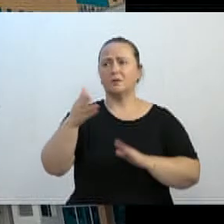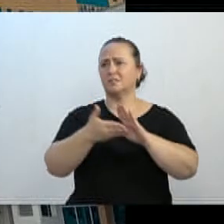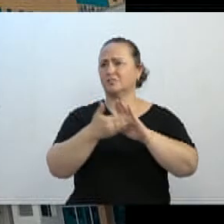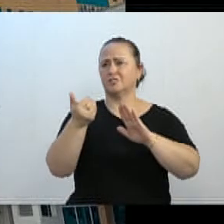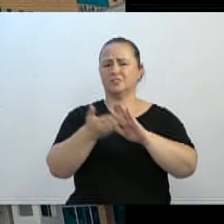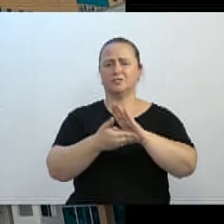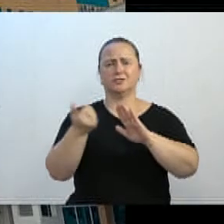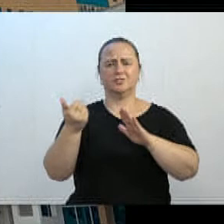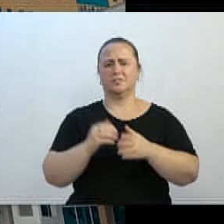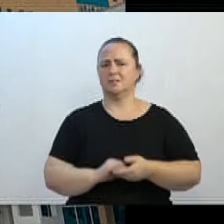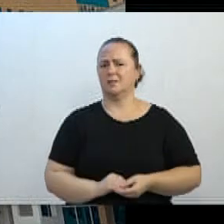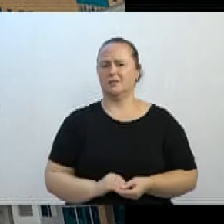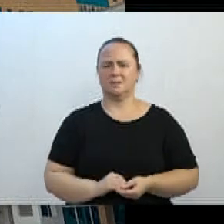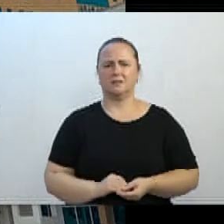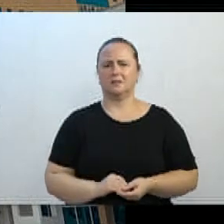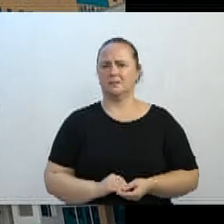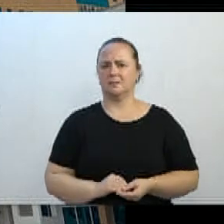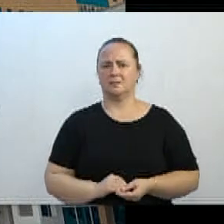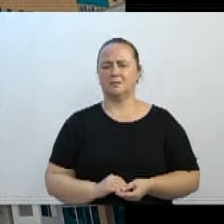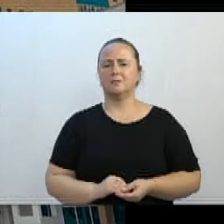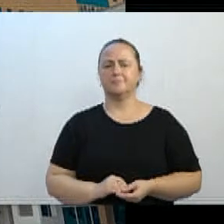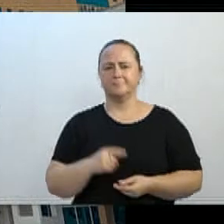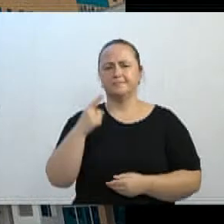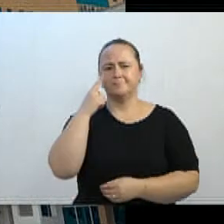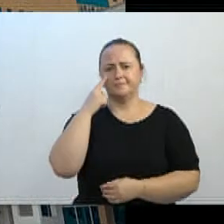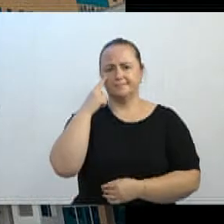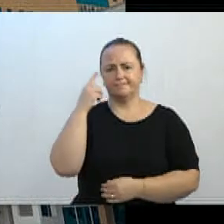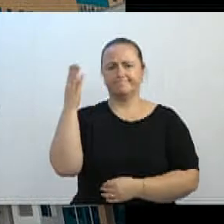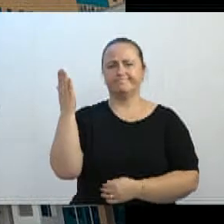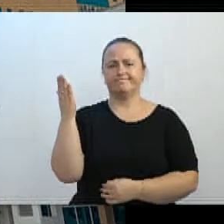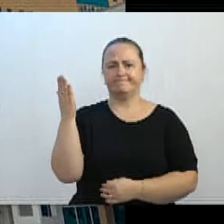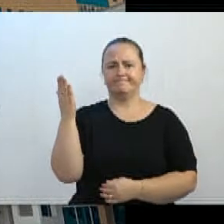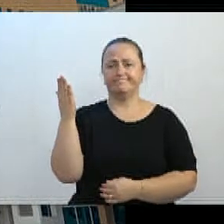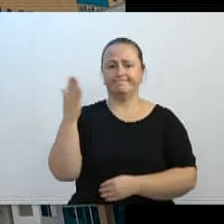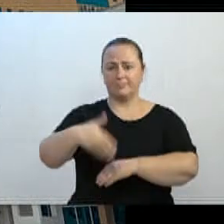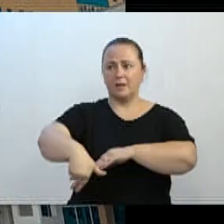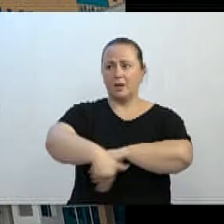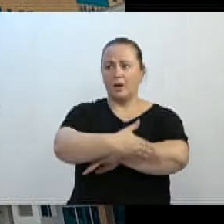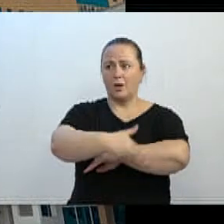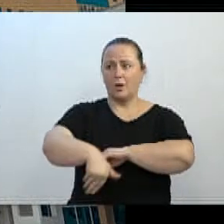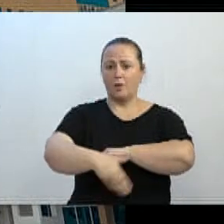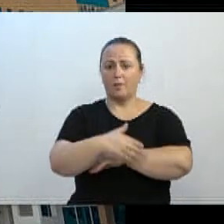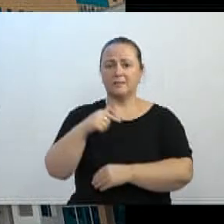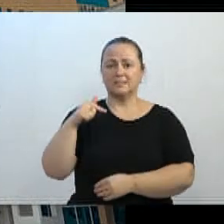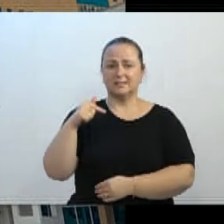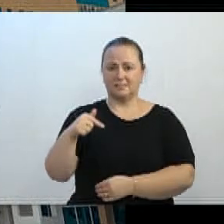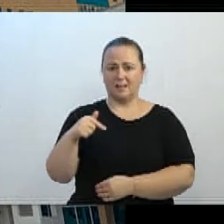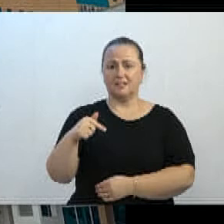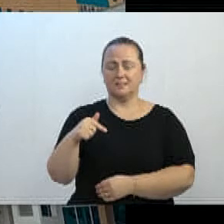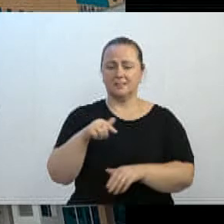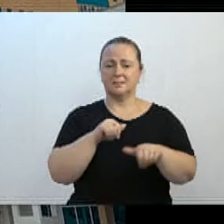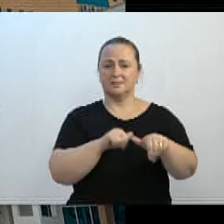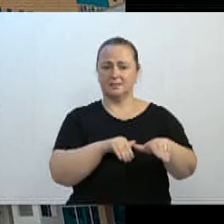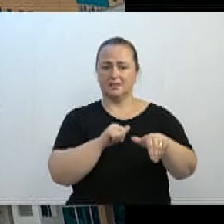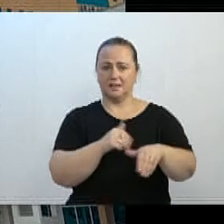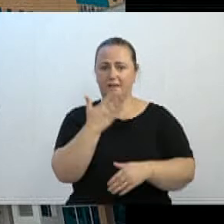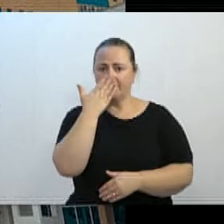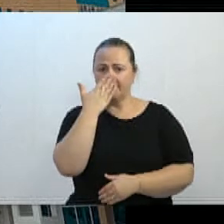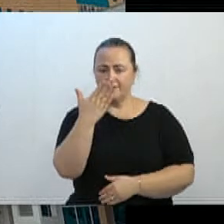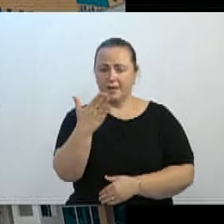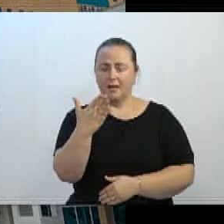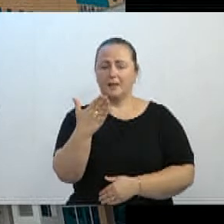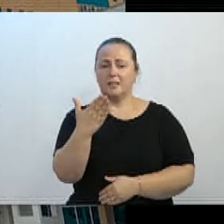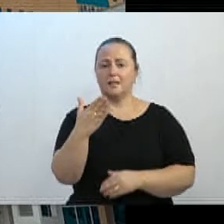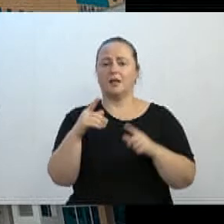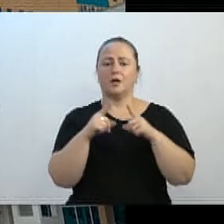que, por gentileza, manter essa foto. Senhores vereadores, isso é na Rua 7 de Setembro, em frente ao Shopping Neumarkt, uma